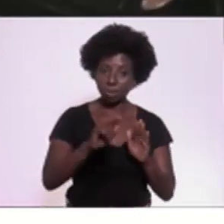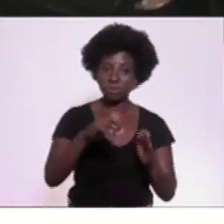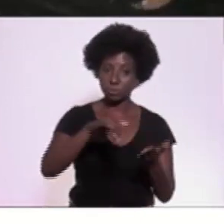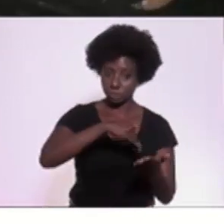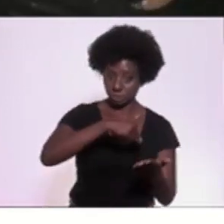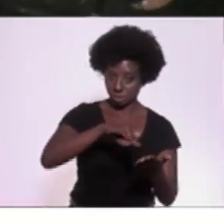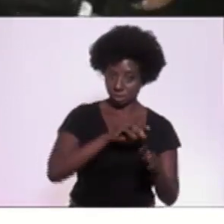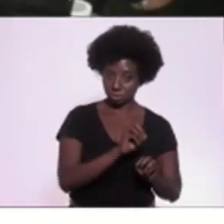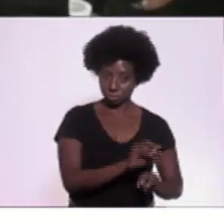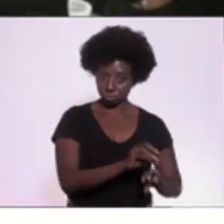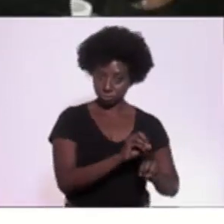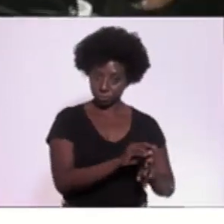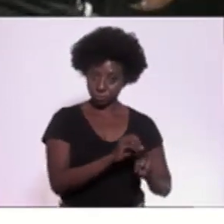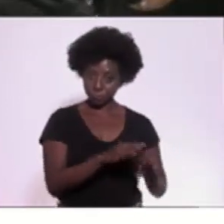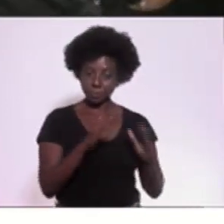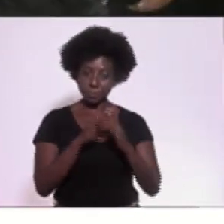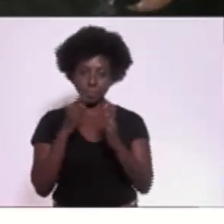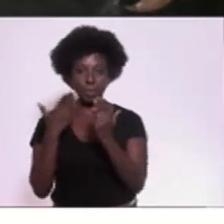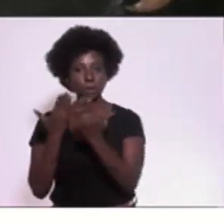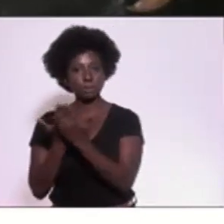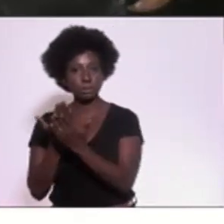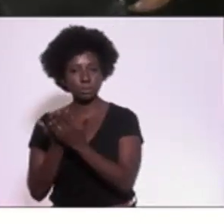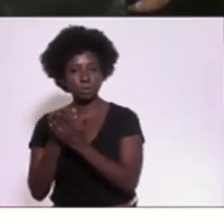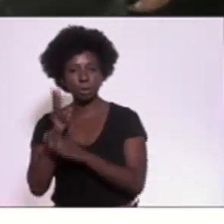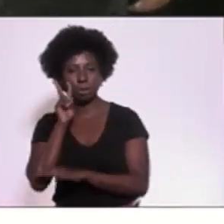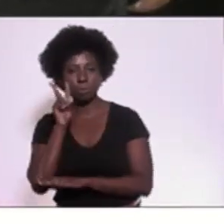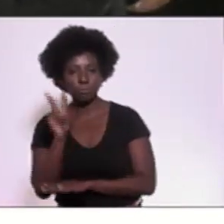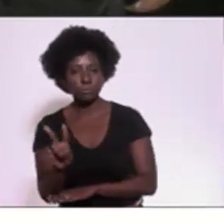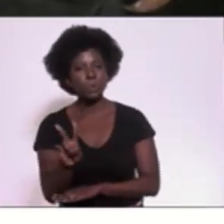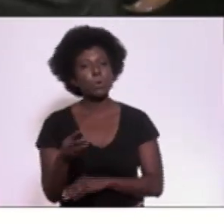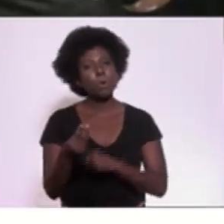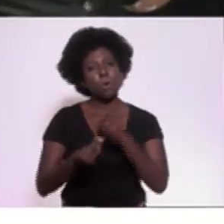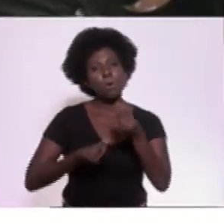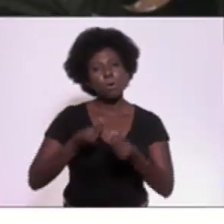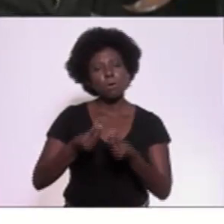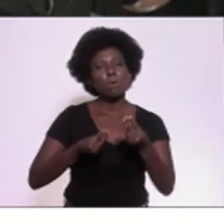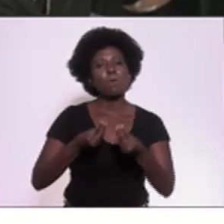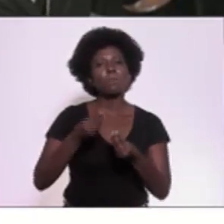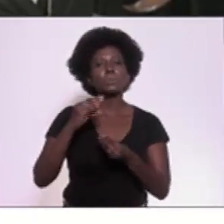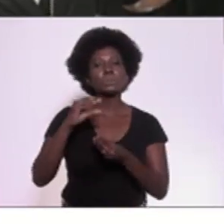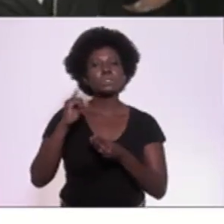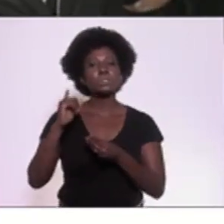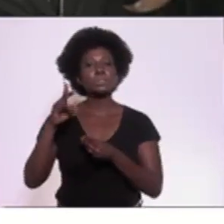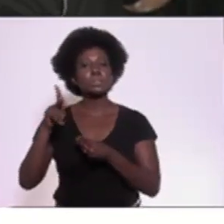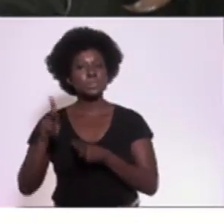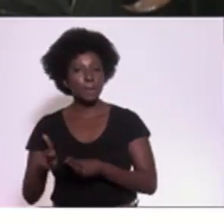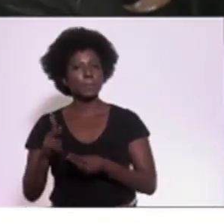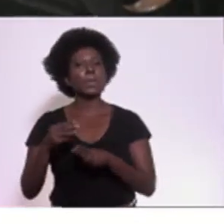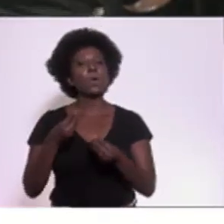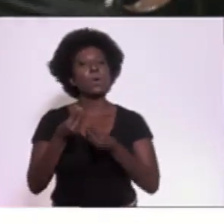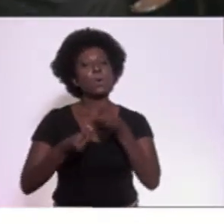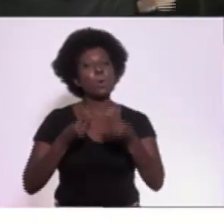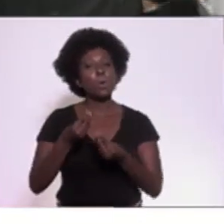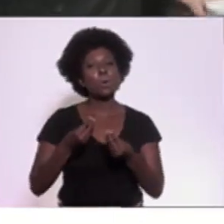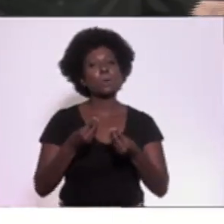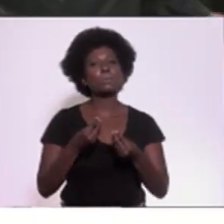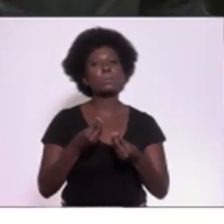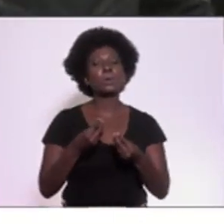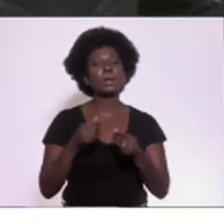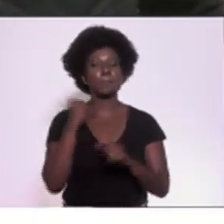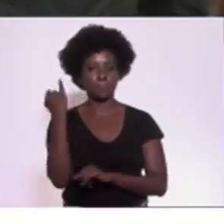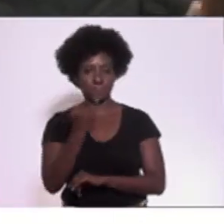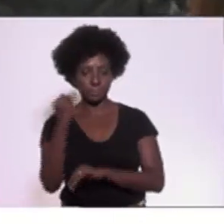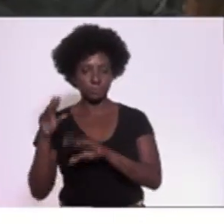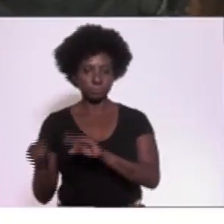Educação lá no Menezes Vieira para ver a proximidade do CIEP e a potencialidade que essa transferência